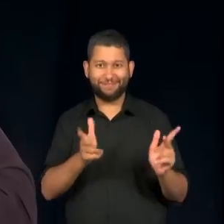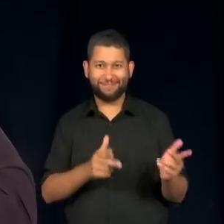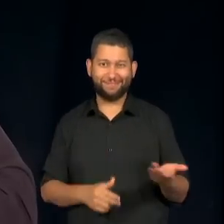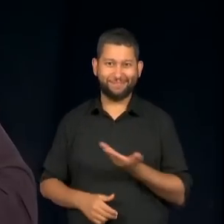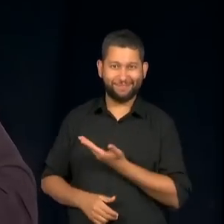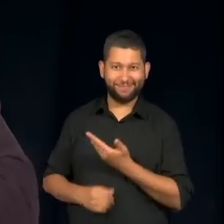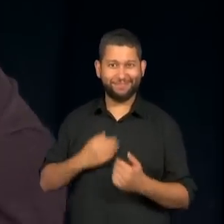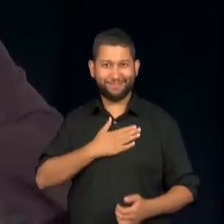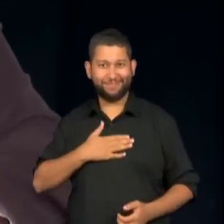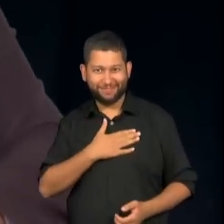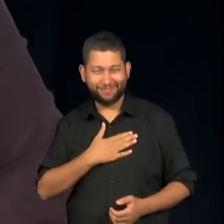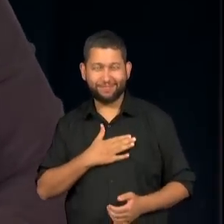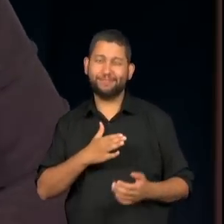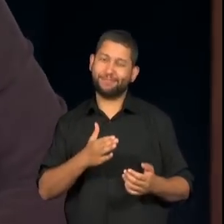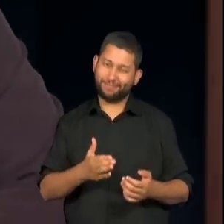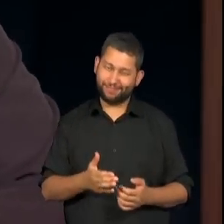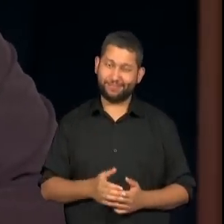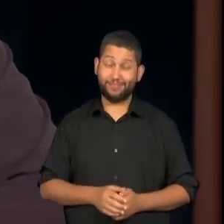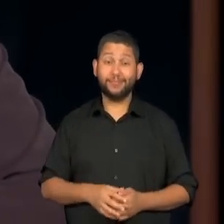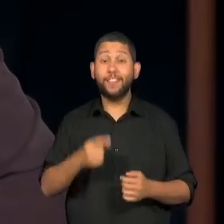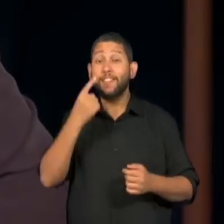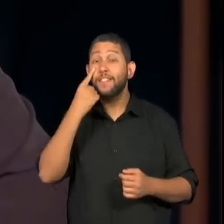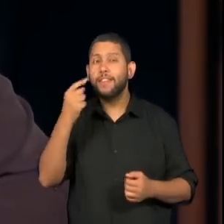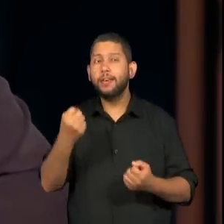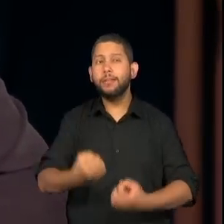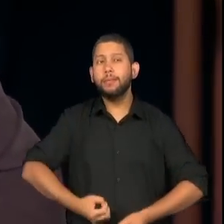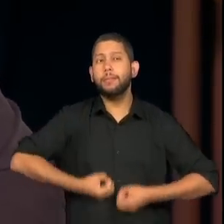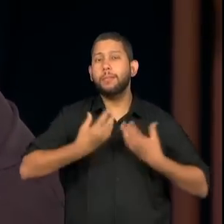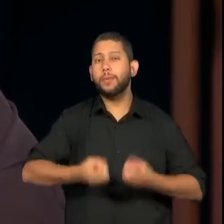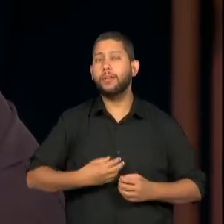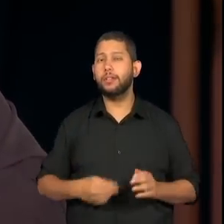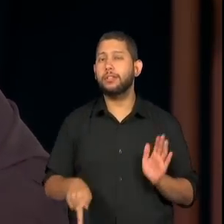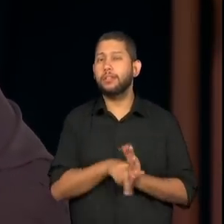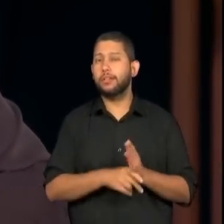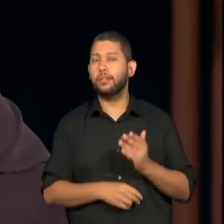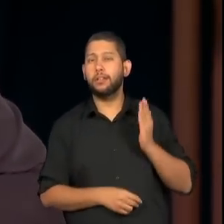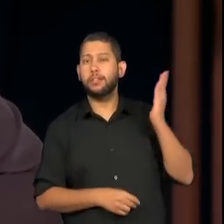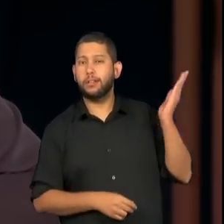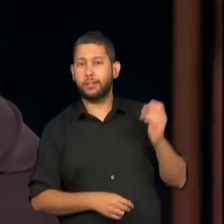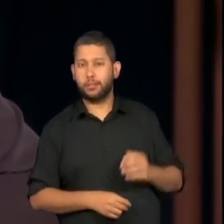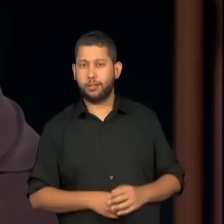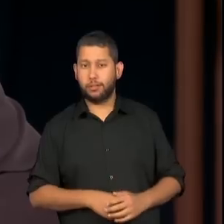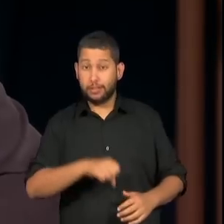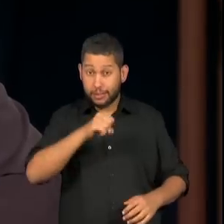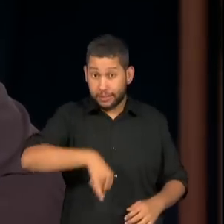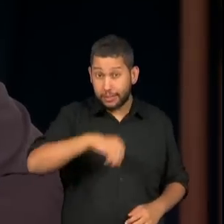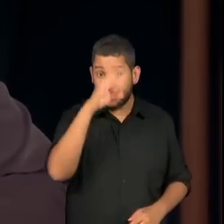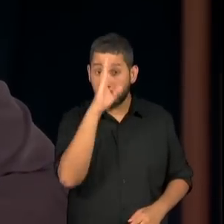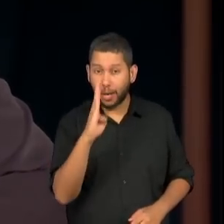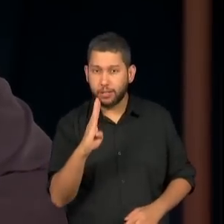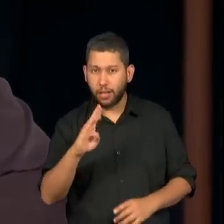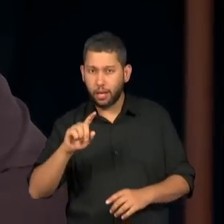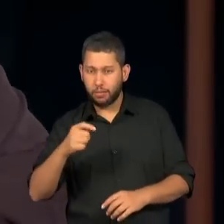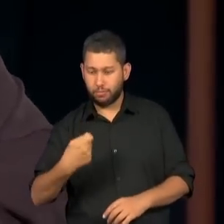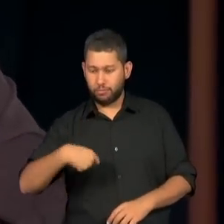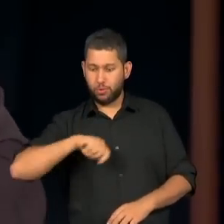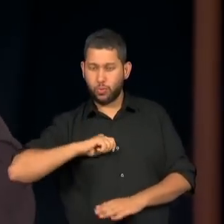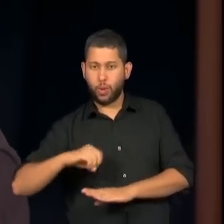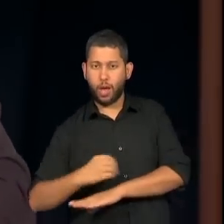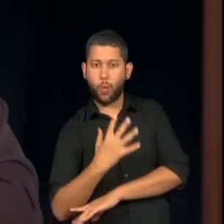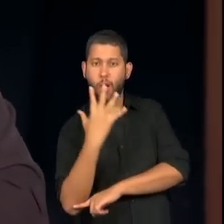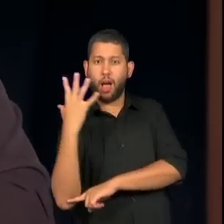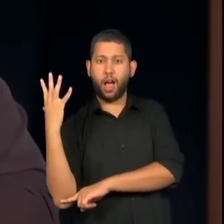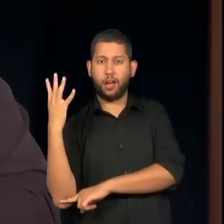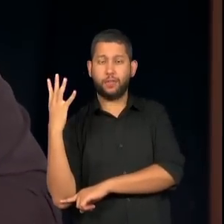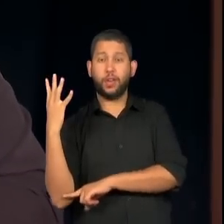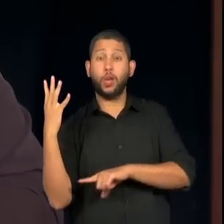convidado? Sente então o peso do verso de MV Bill. Se o brasileiro fosse uma árvore, escolhia como